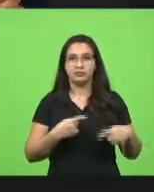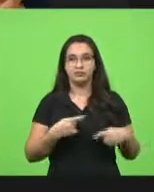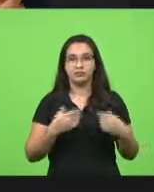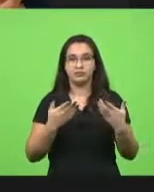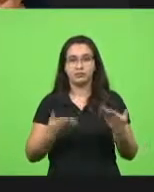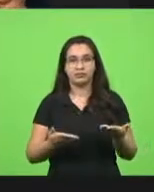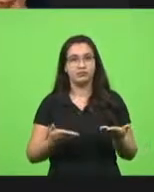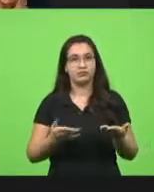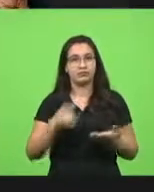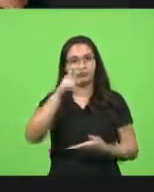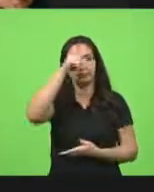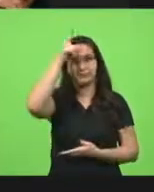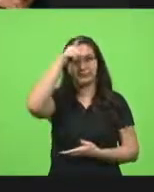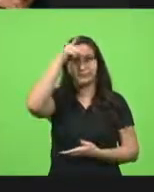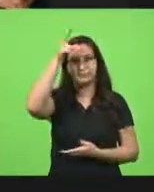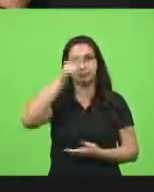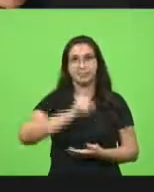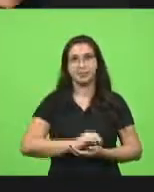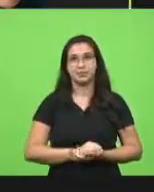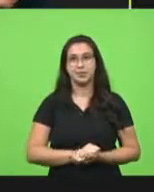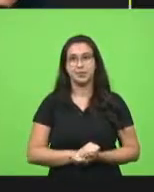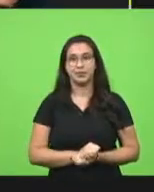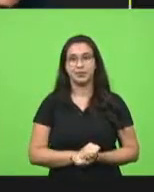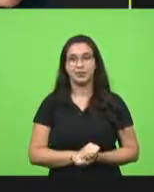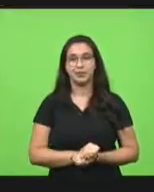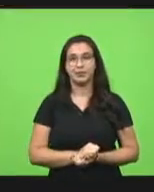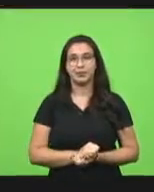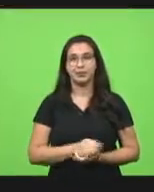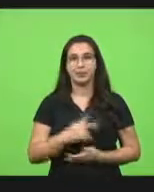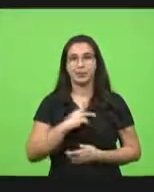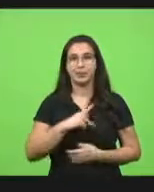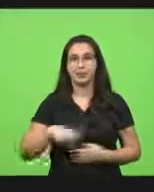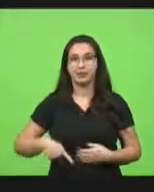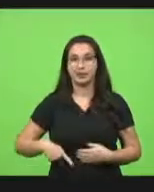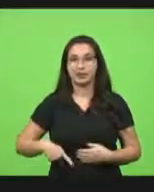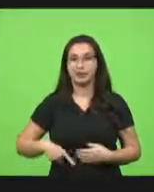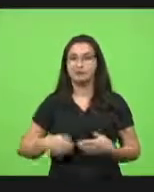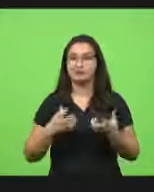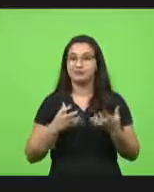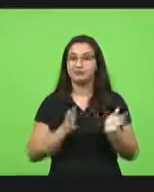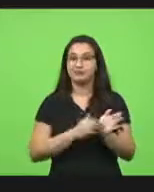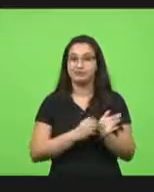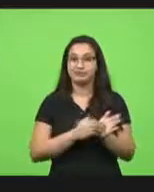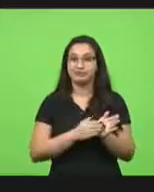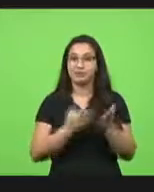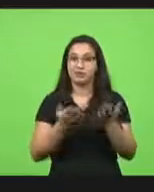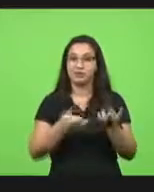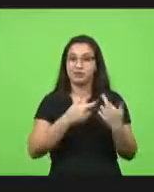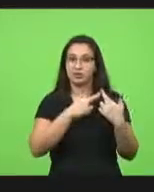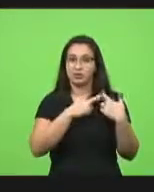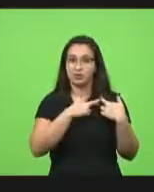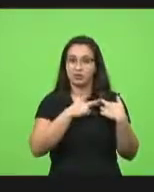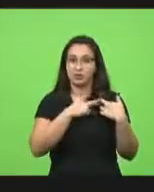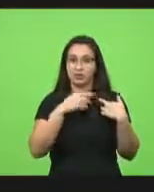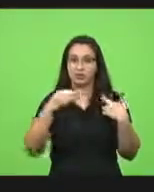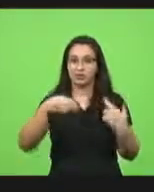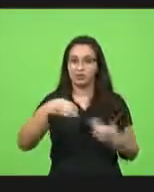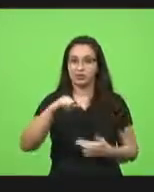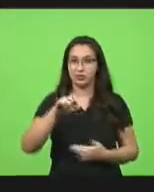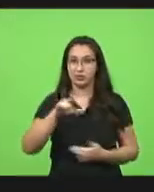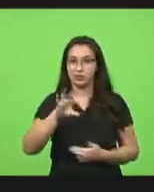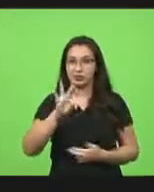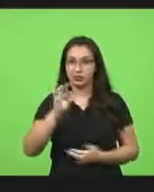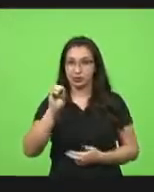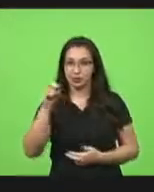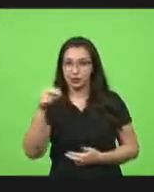Sargento Lima. Senhor presidente, eu quero parabenizar o autor da matéria, deputado Milton Obos. Posso